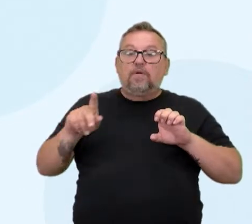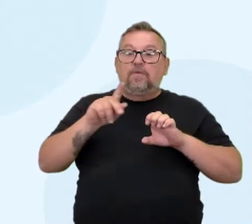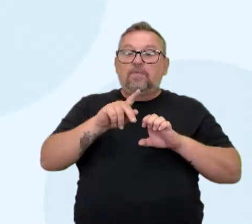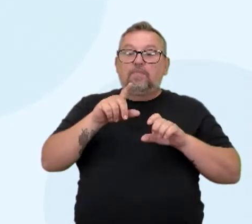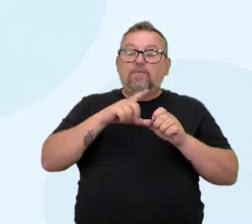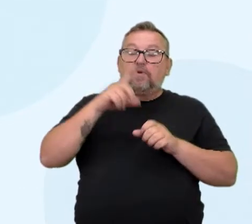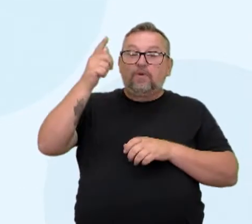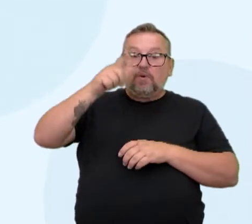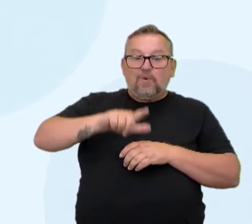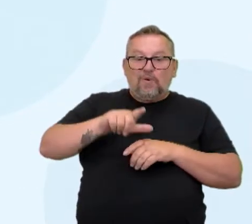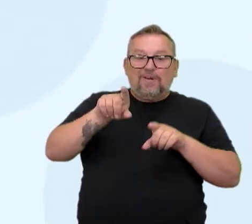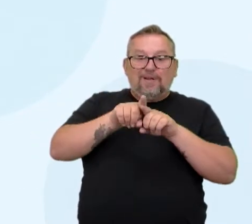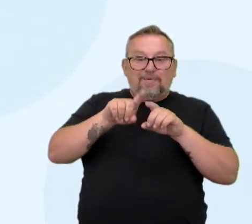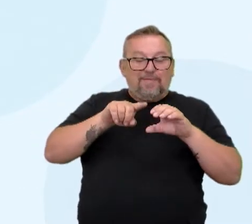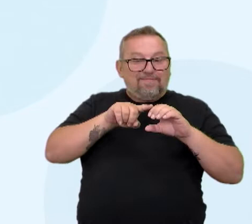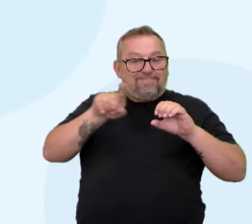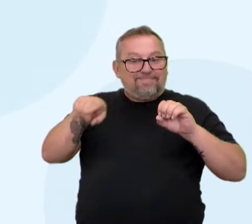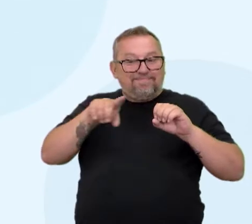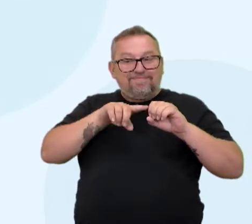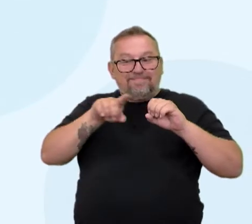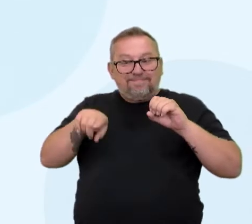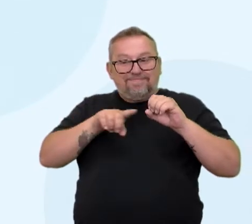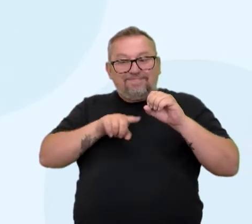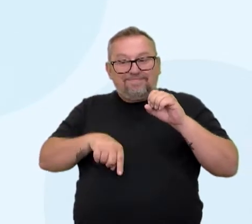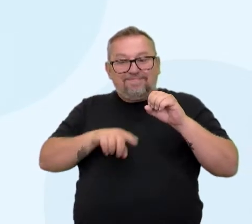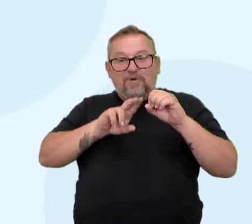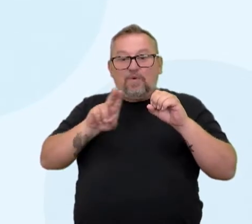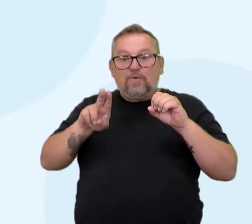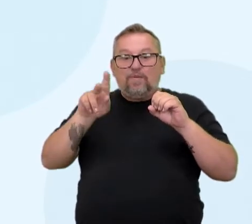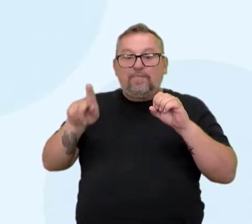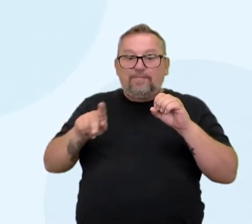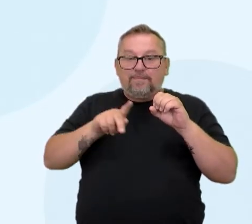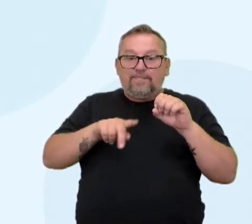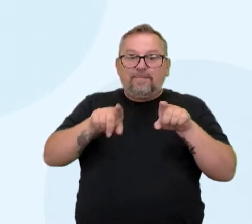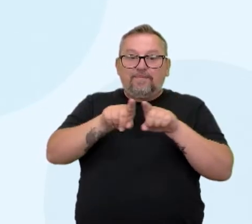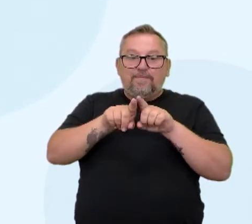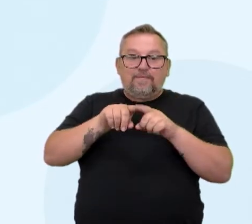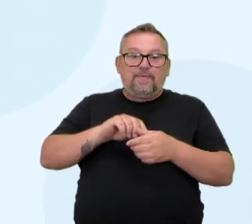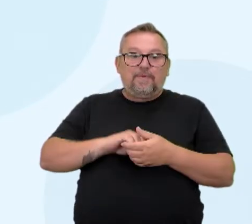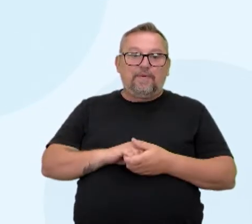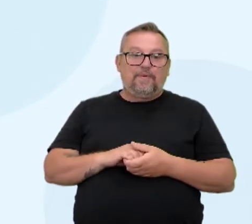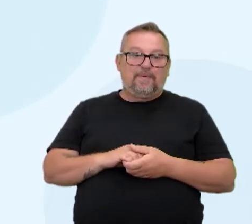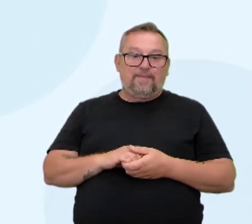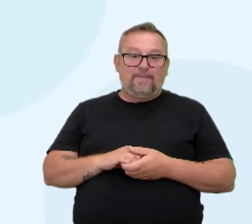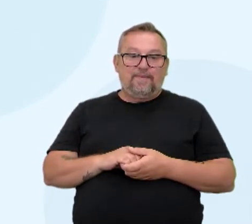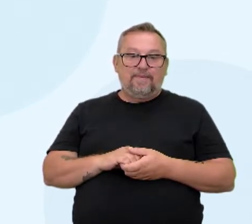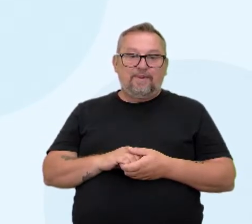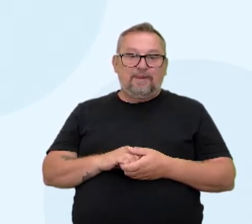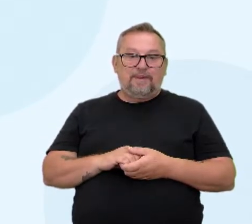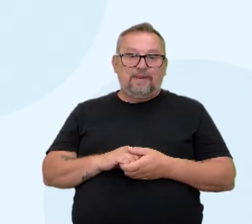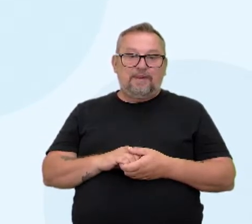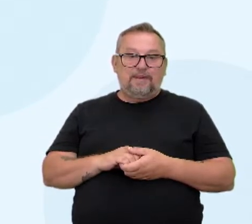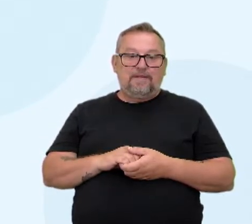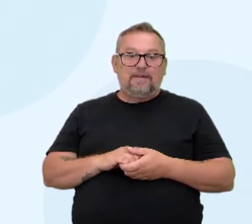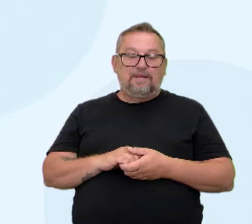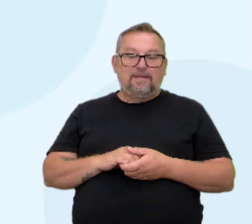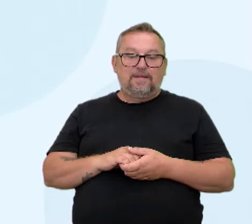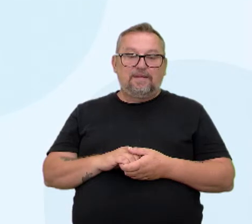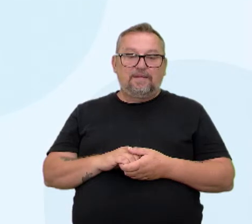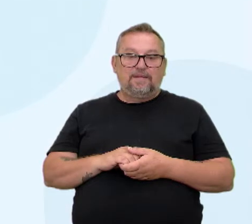ter outra ramificação aí. O nome dos professores. Ó, aqui, professor Tony.